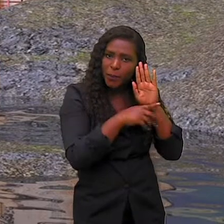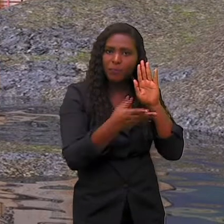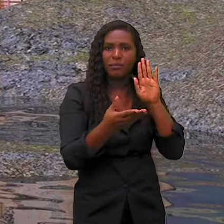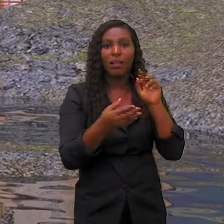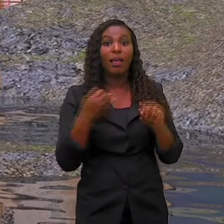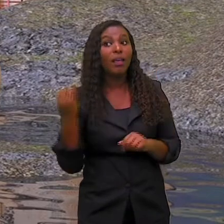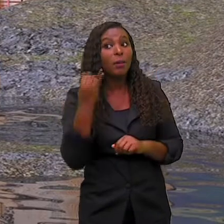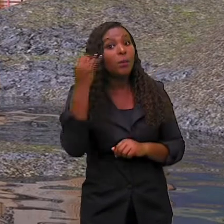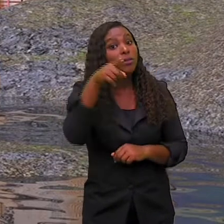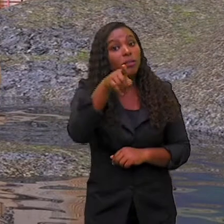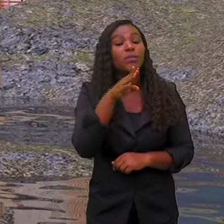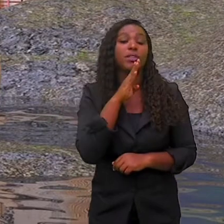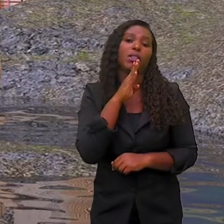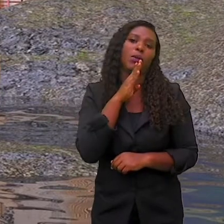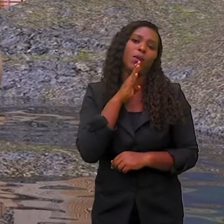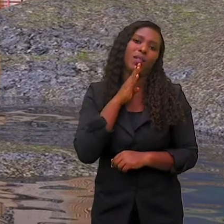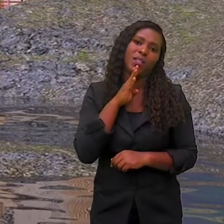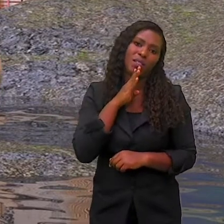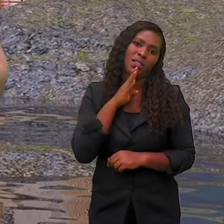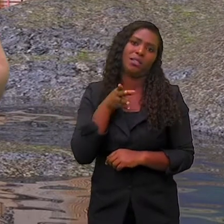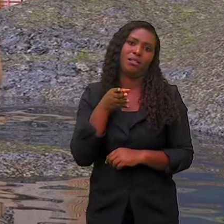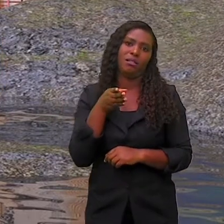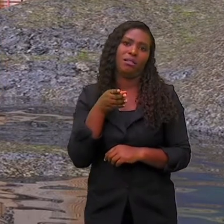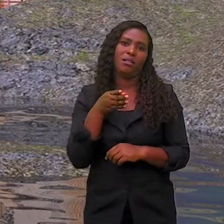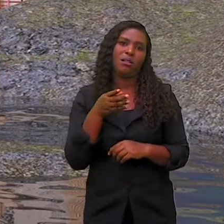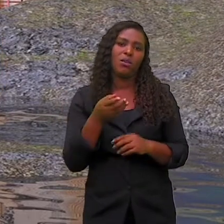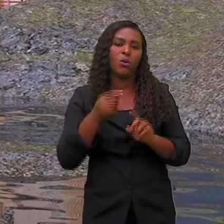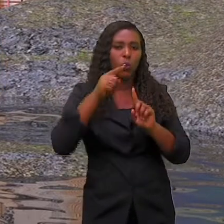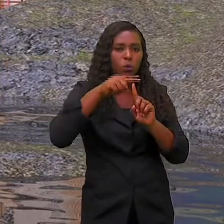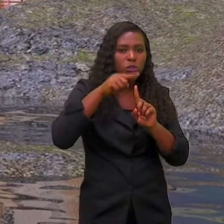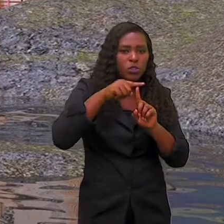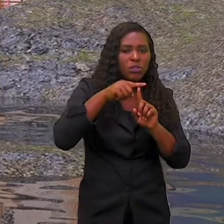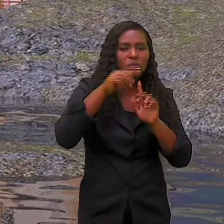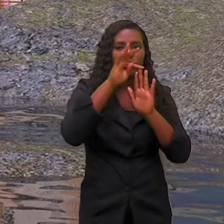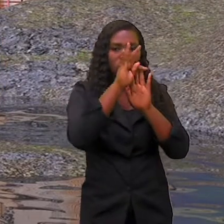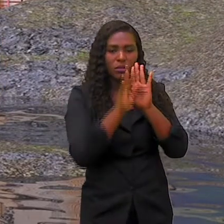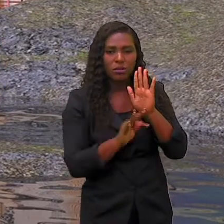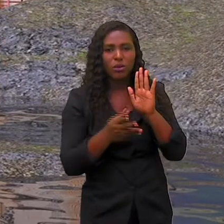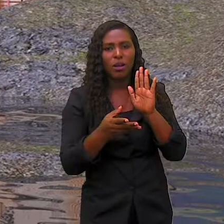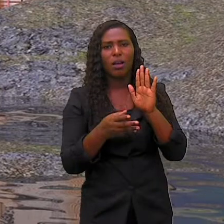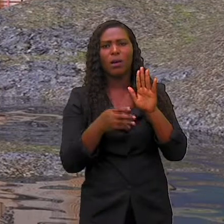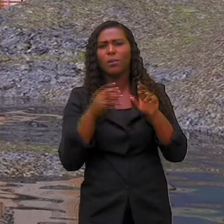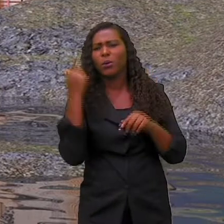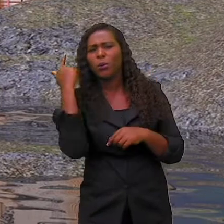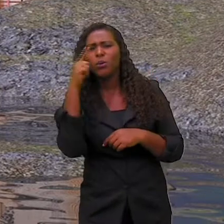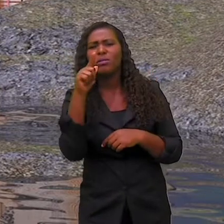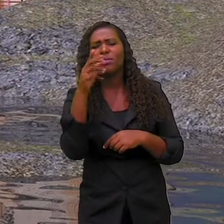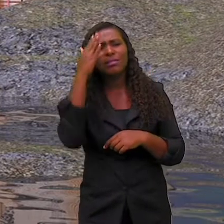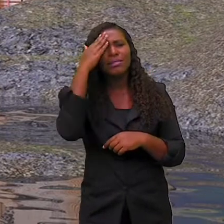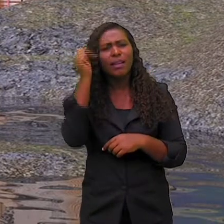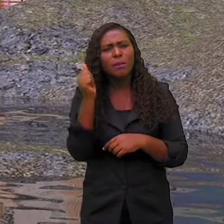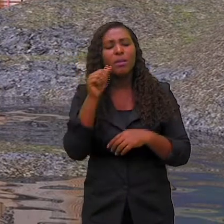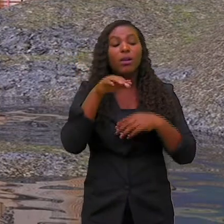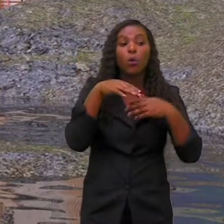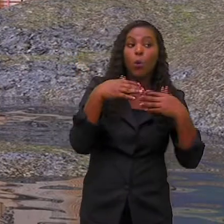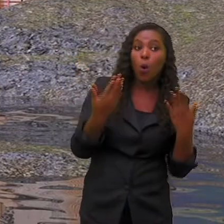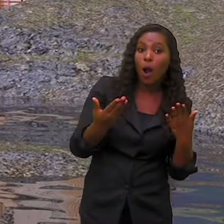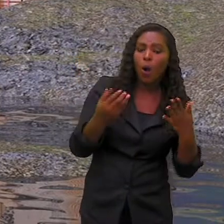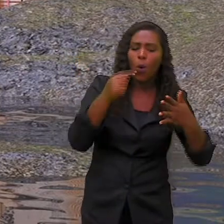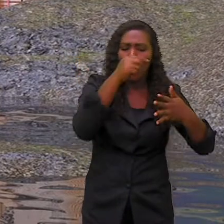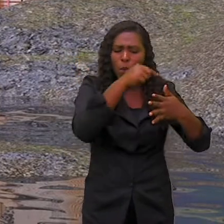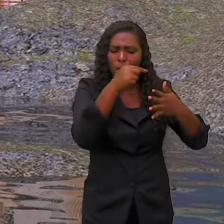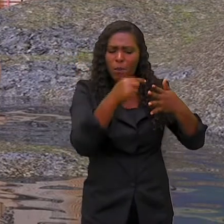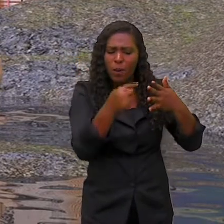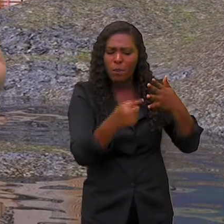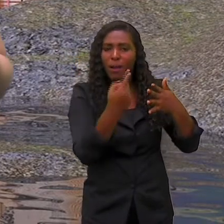tipos textuais, para conseguirem aí identificar qual é o tipo de texto. E eu trouxe, é